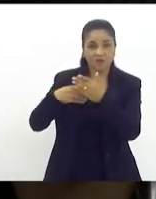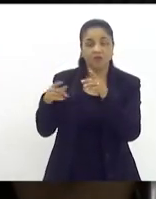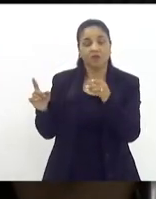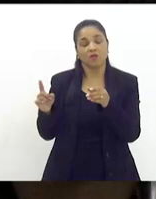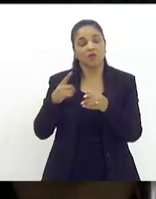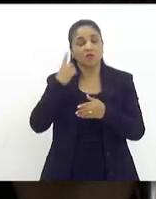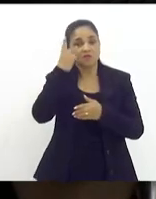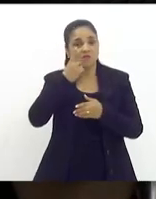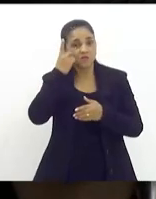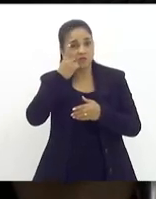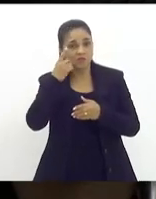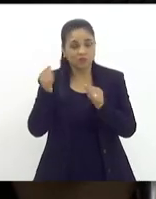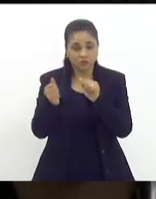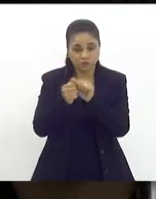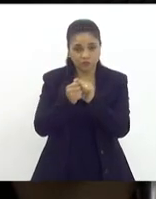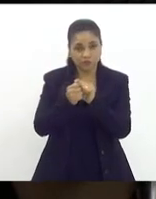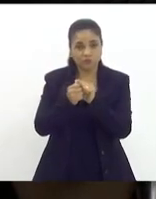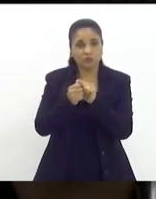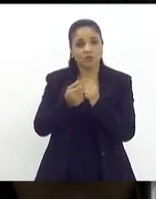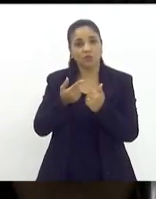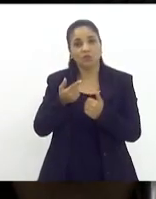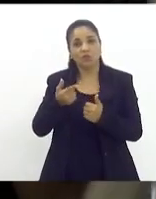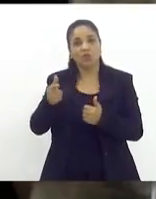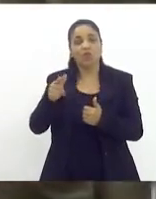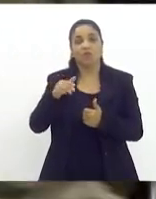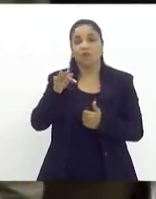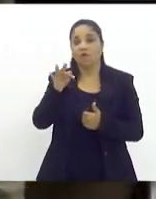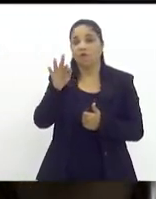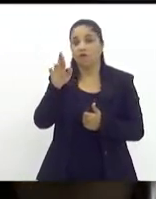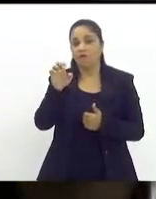com um deputado que foi o autor intelectual, Freixo,